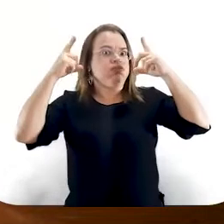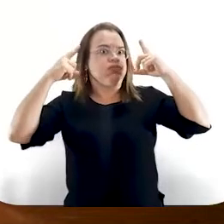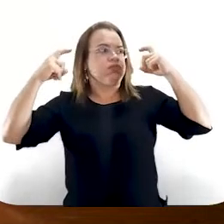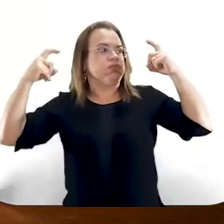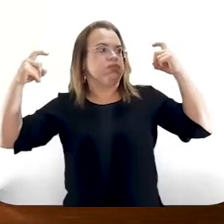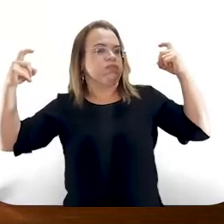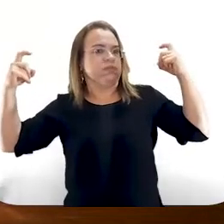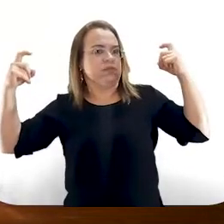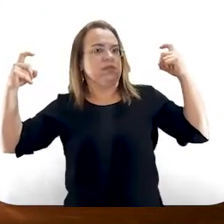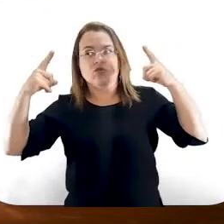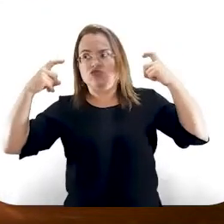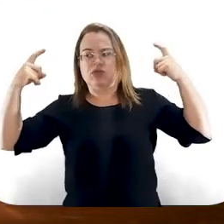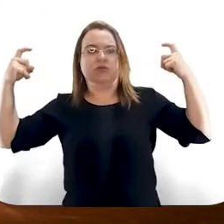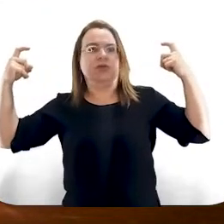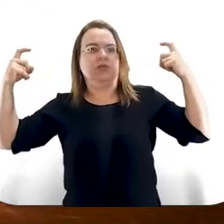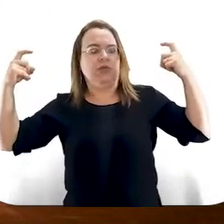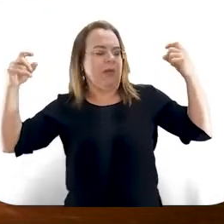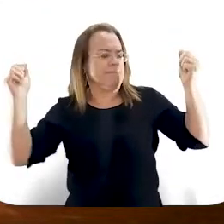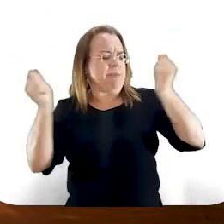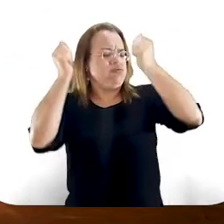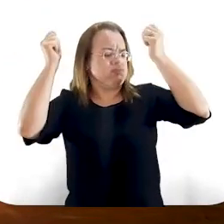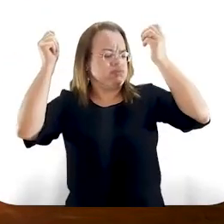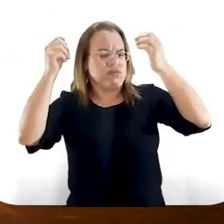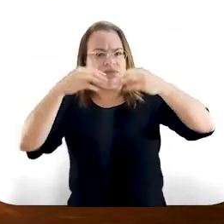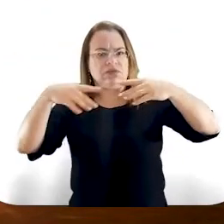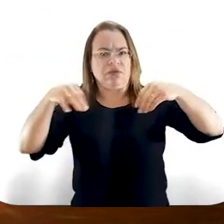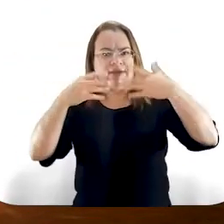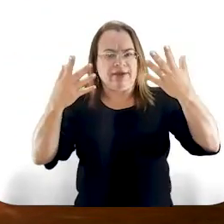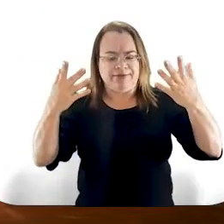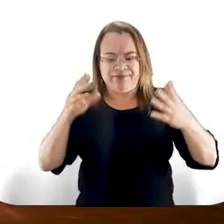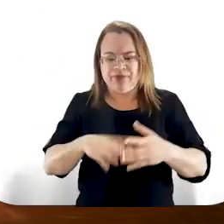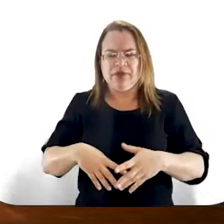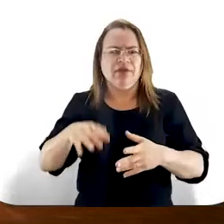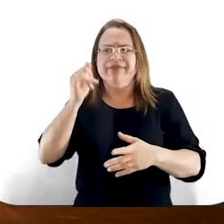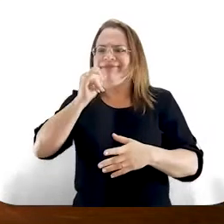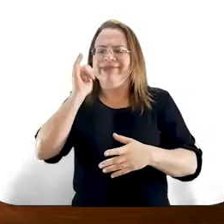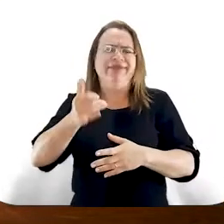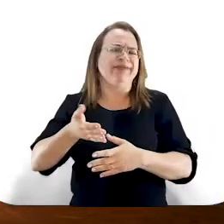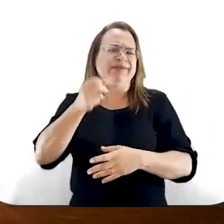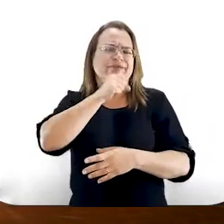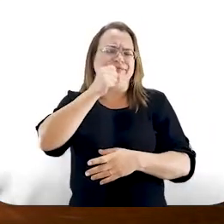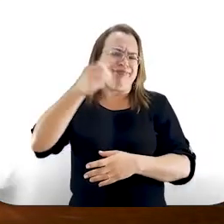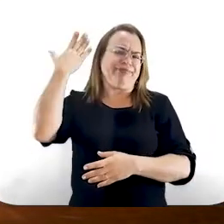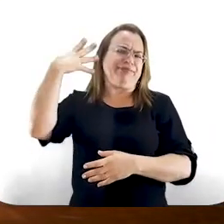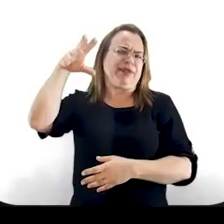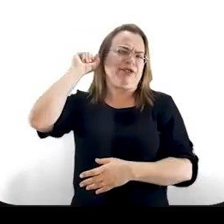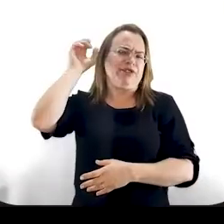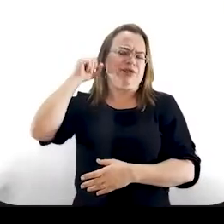grande meteoro havia se chocado com a terra, dizem os mais antigos que aqui viveram. E que histórias essas que a gente escuta em